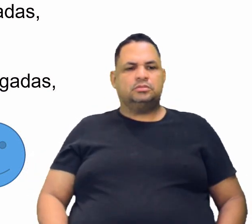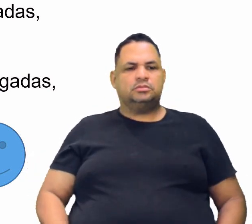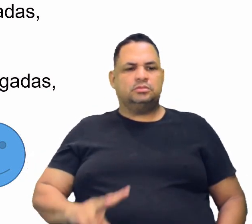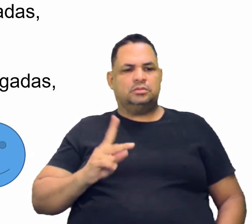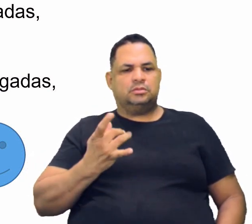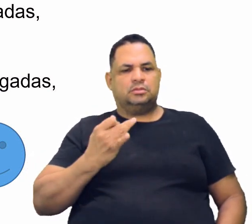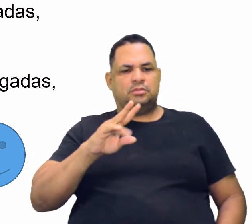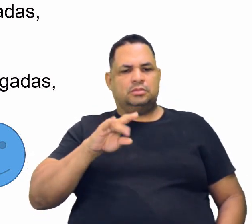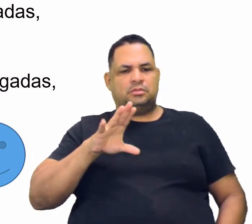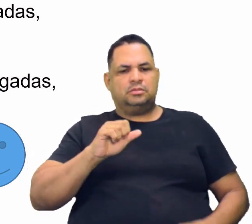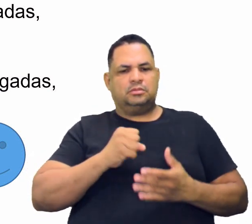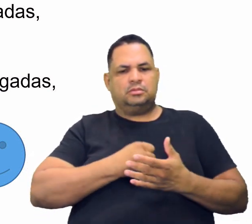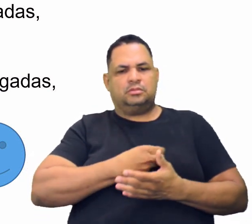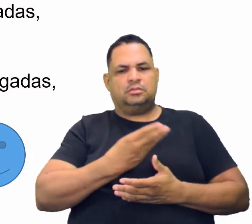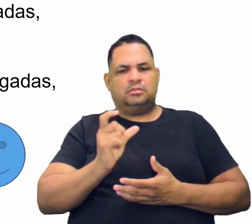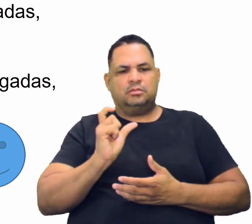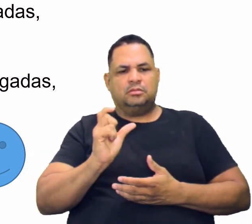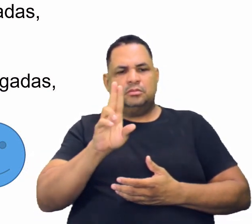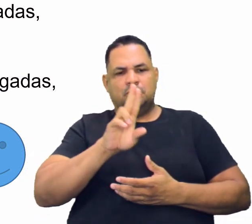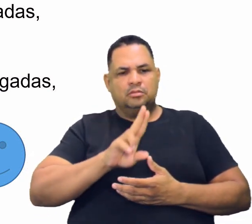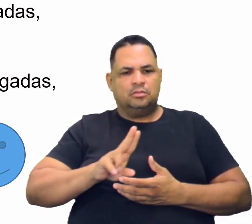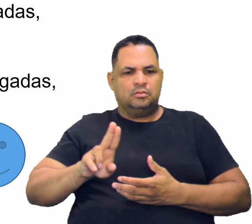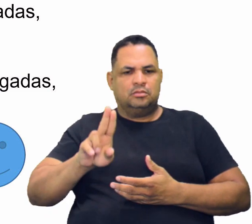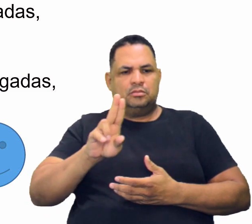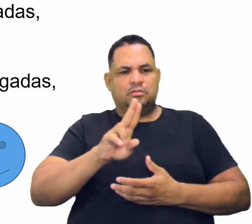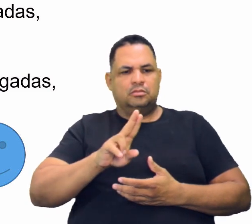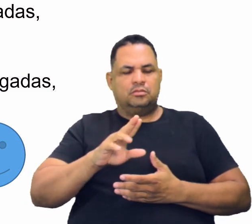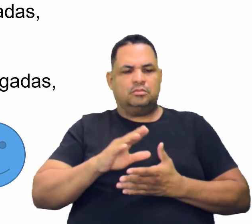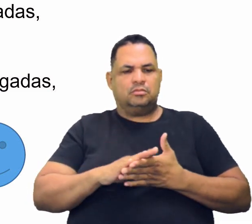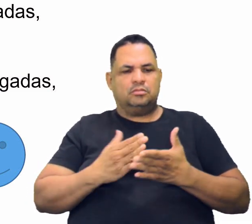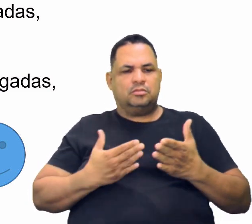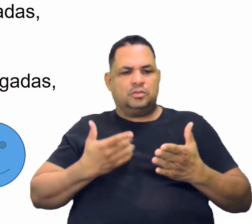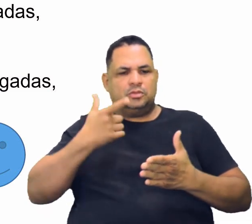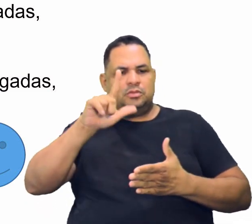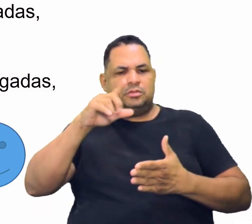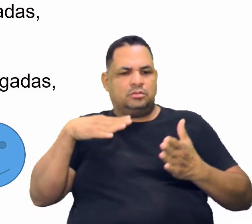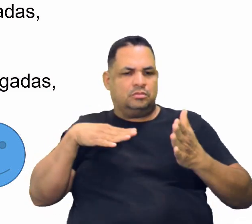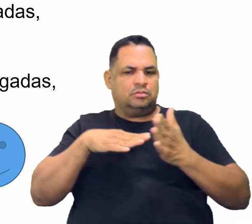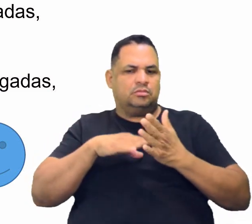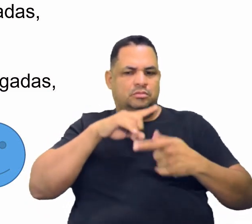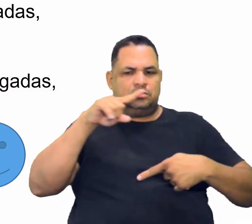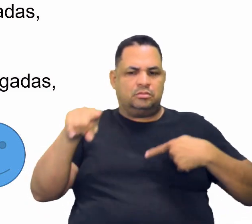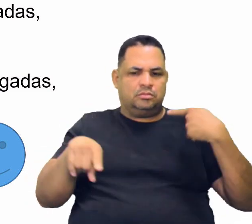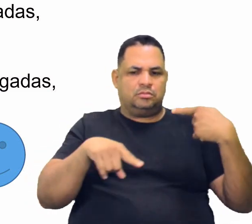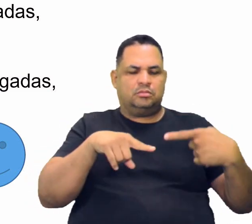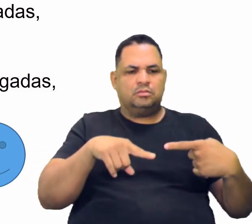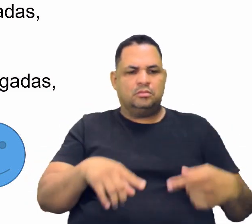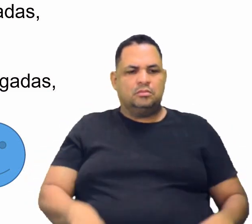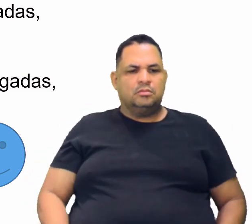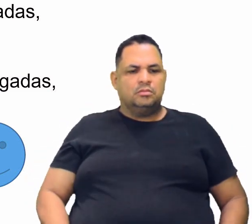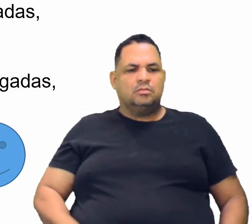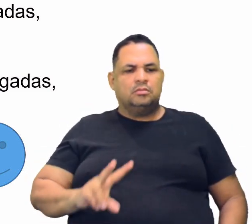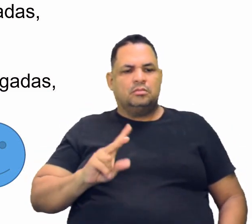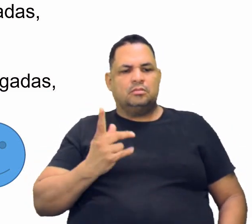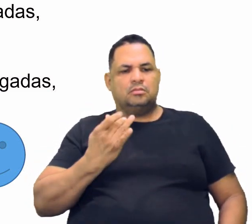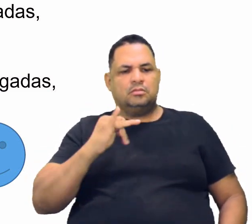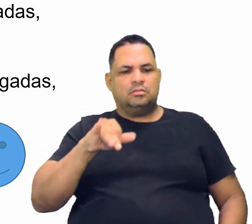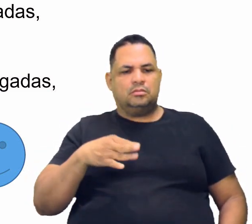haja vista a quantidade de palavras empregadas, conseguimos atingir a meta.